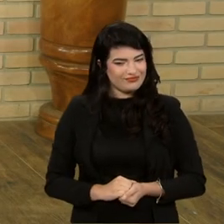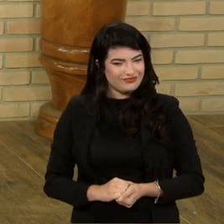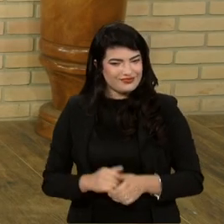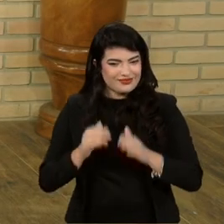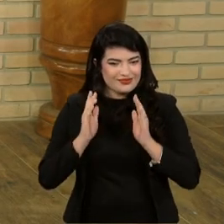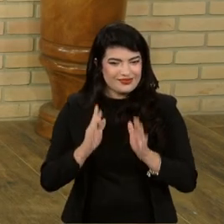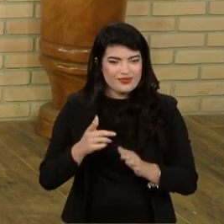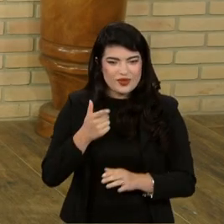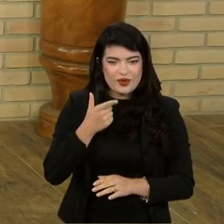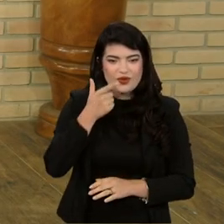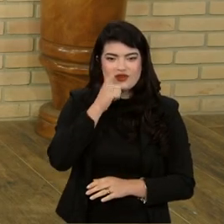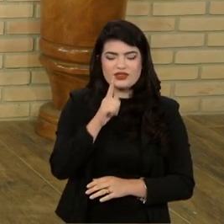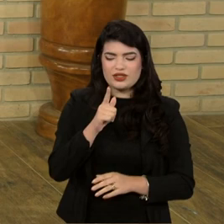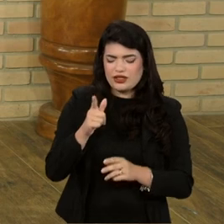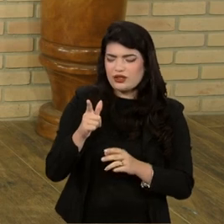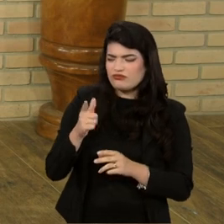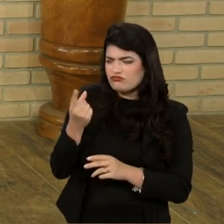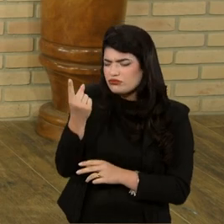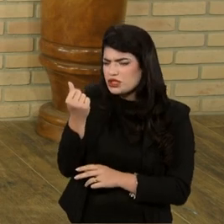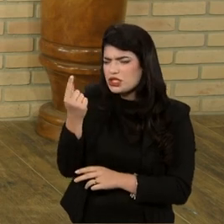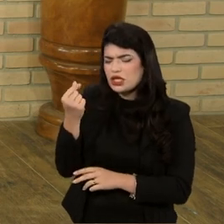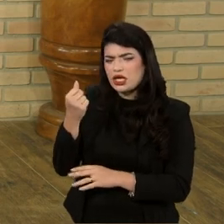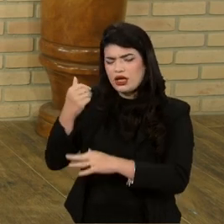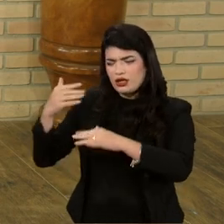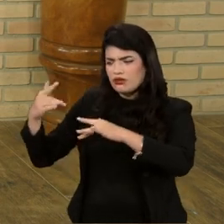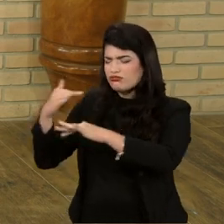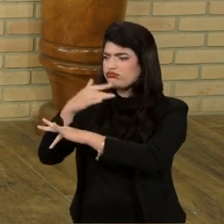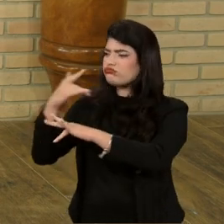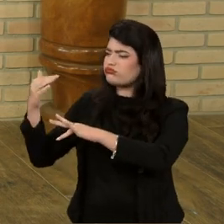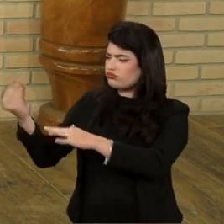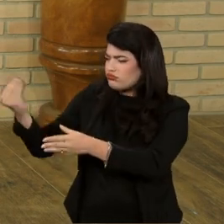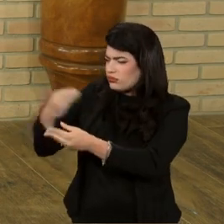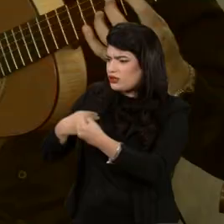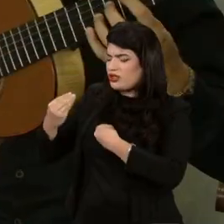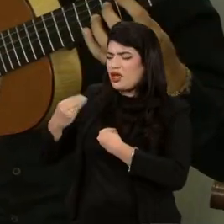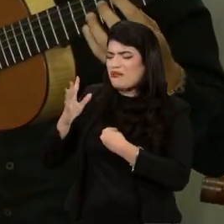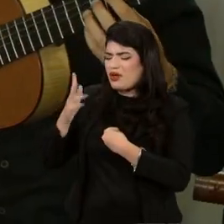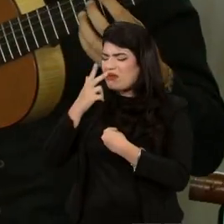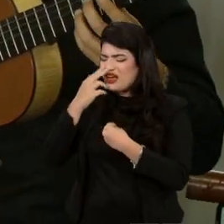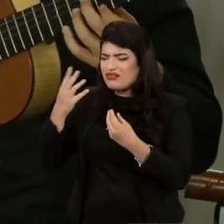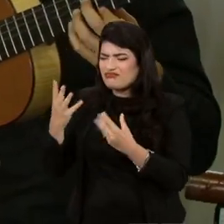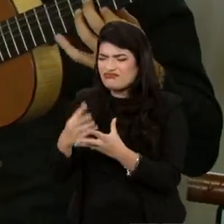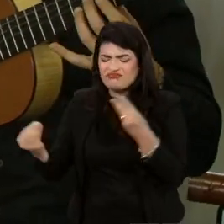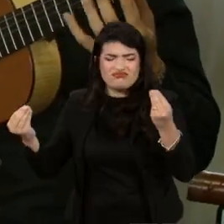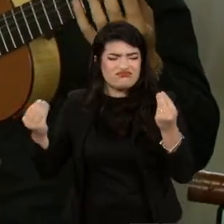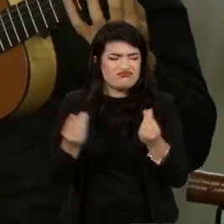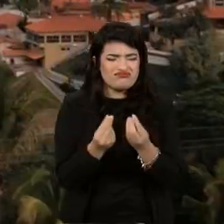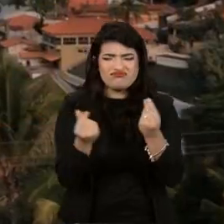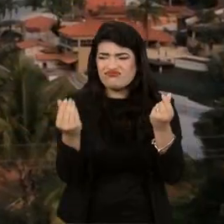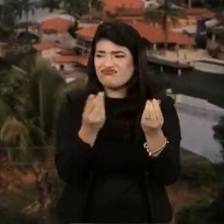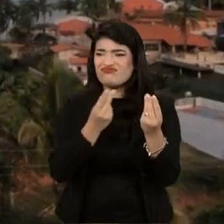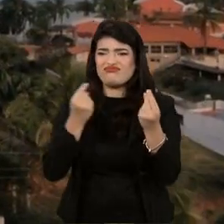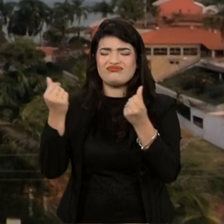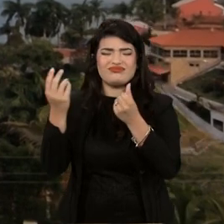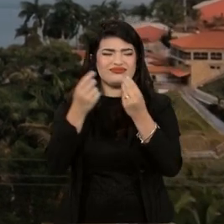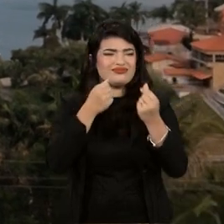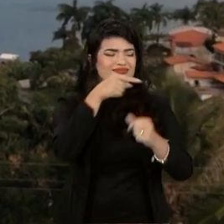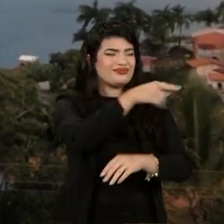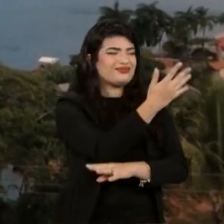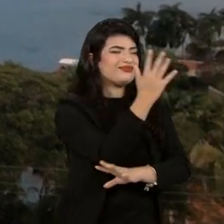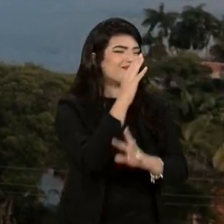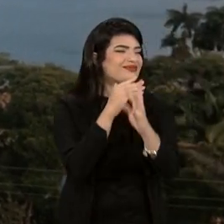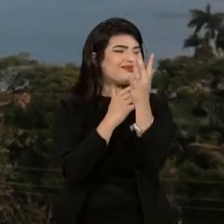Ganhei dinheiro lá fora, mas foi tudo em vão. A natureza é